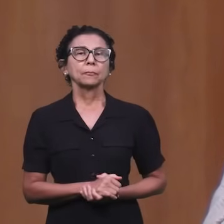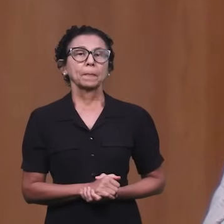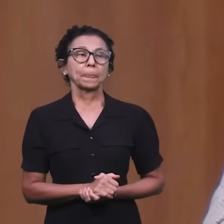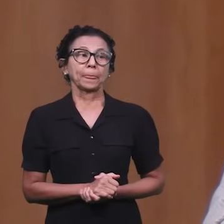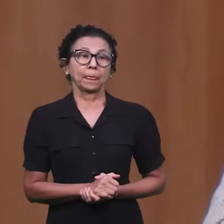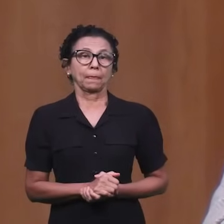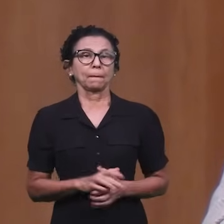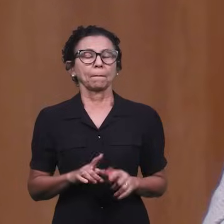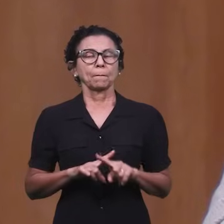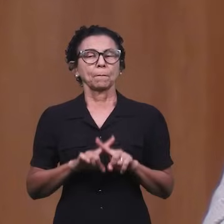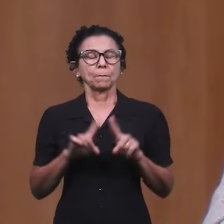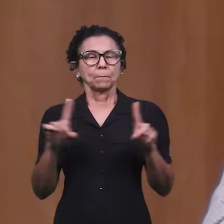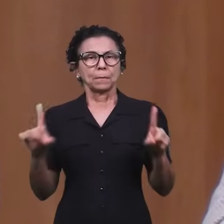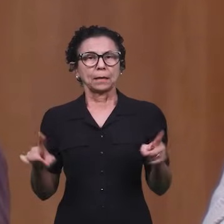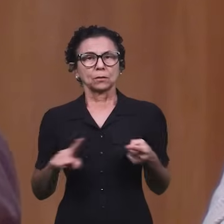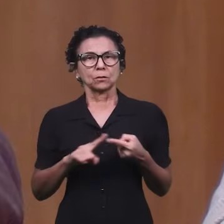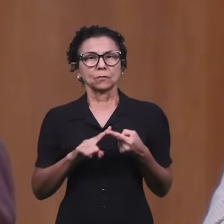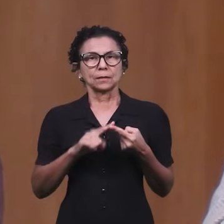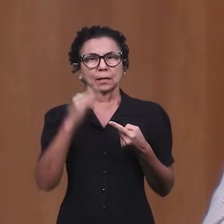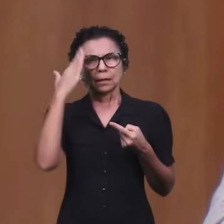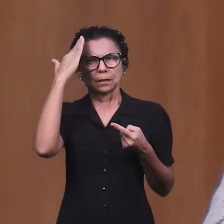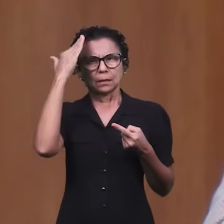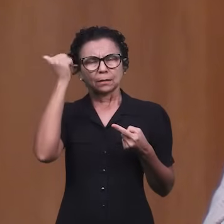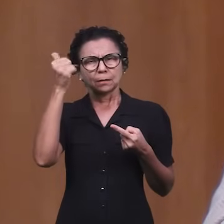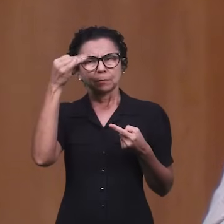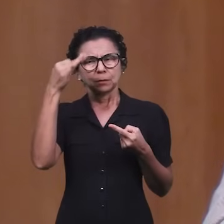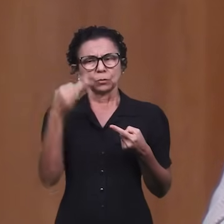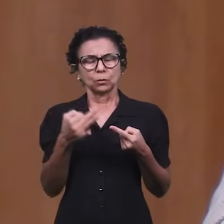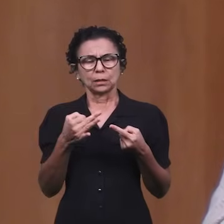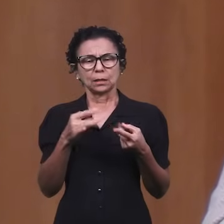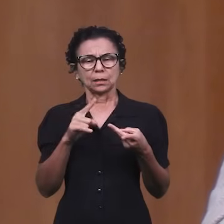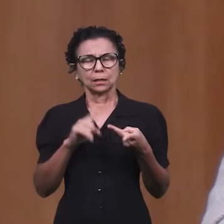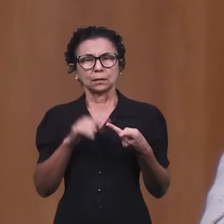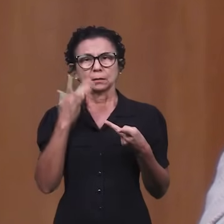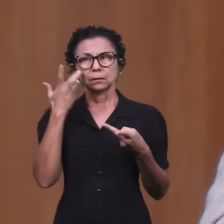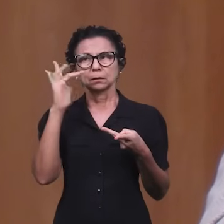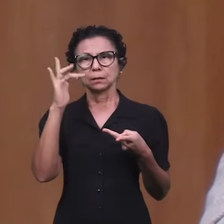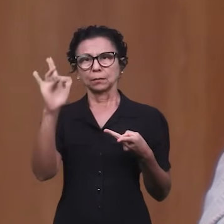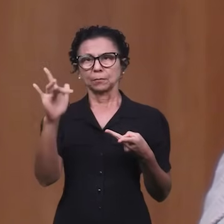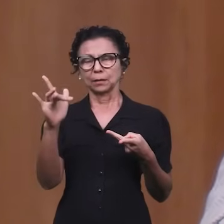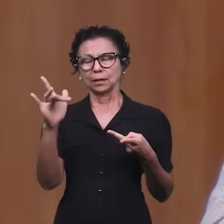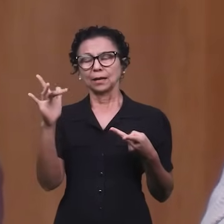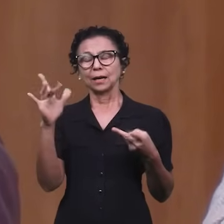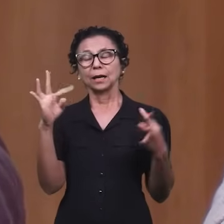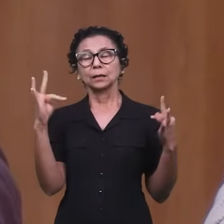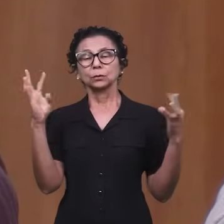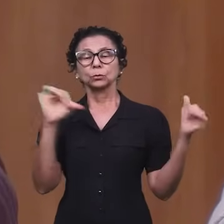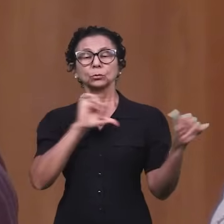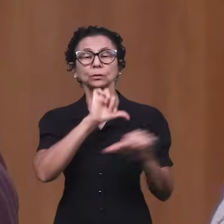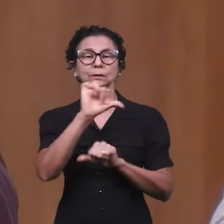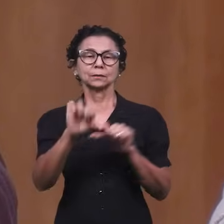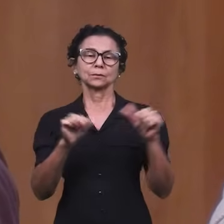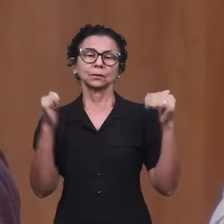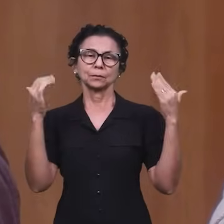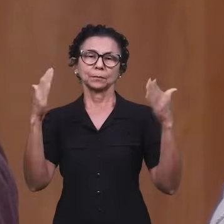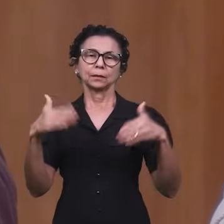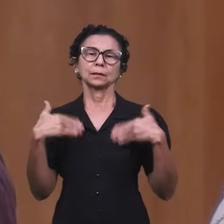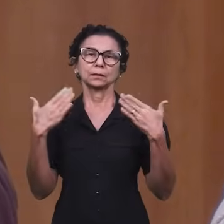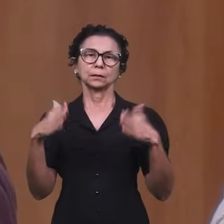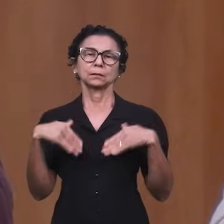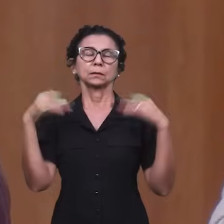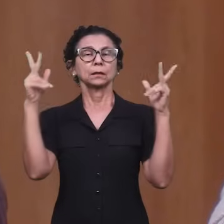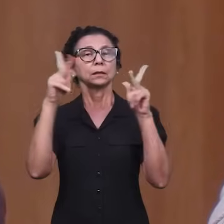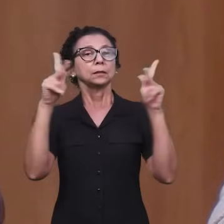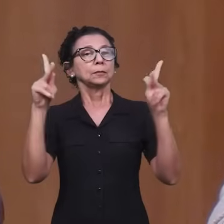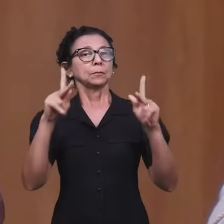trazendo a sabedoria, tudo se faz vida. Tudo se faz paz, tudo se faz alegria. A sabedoria que ela